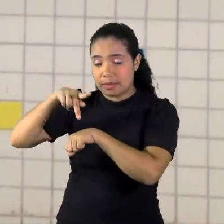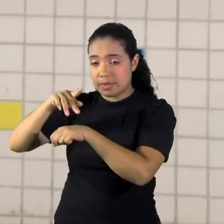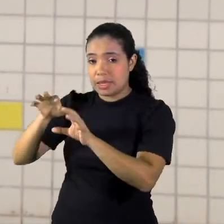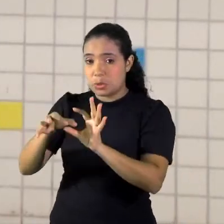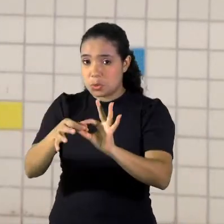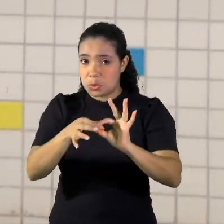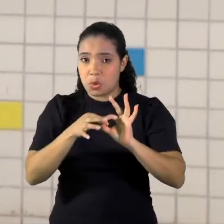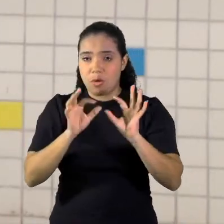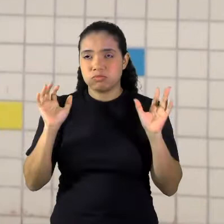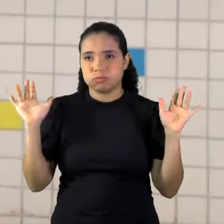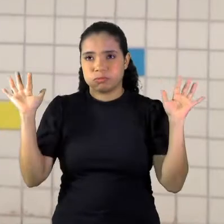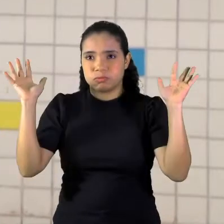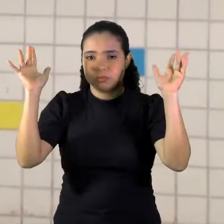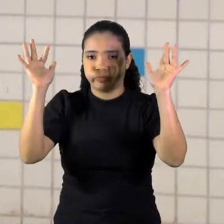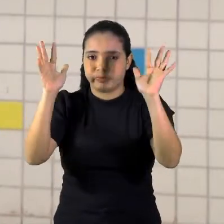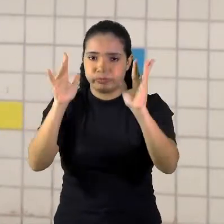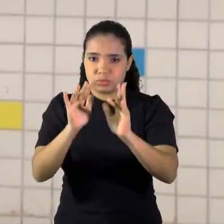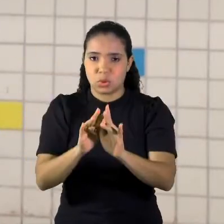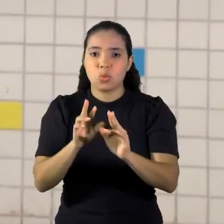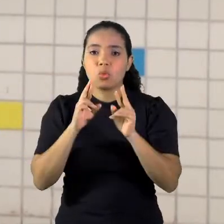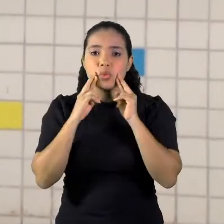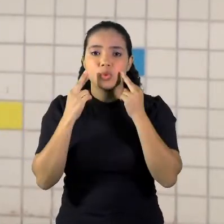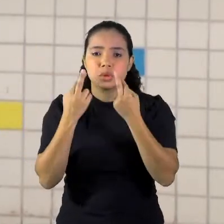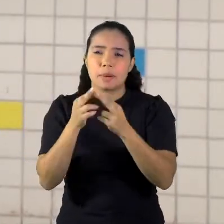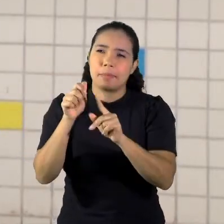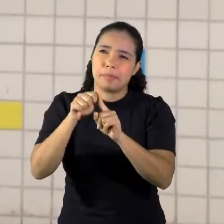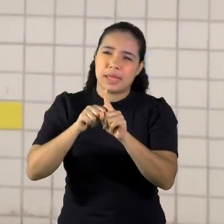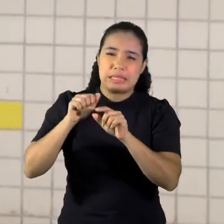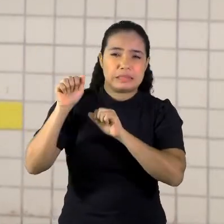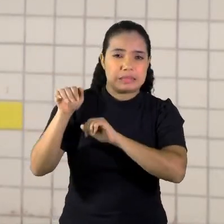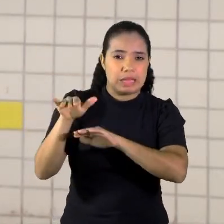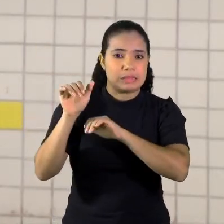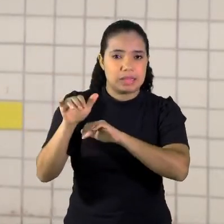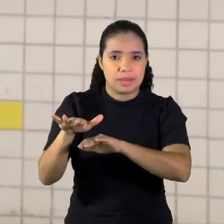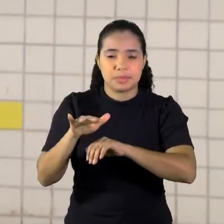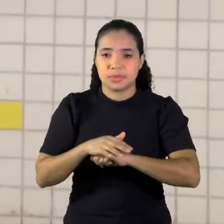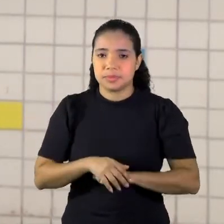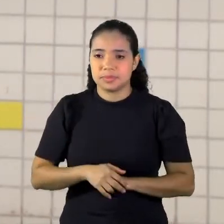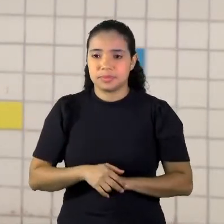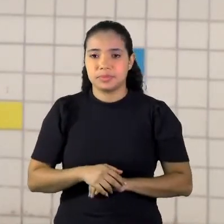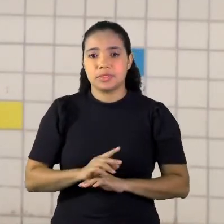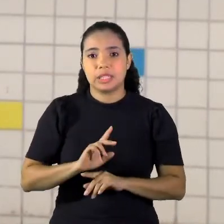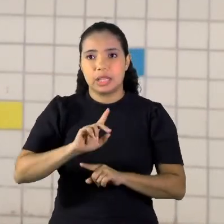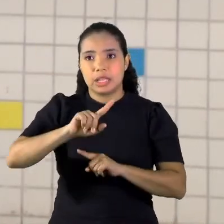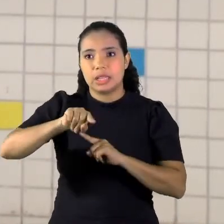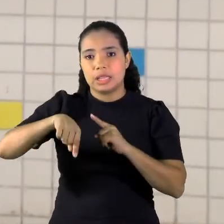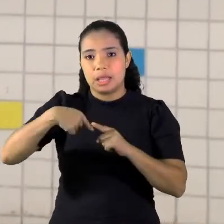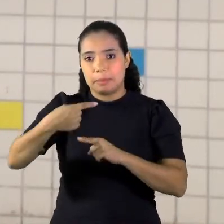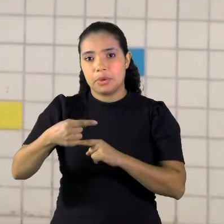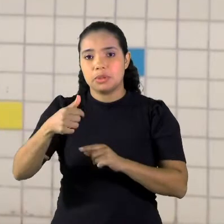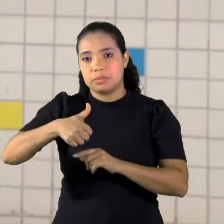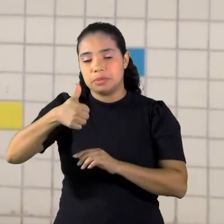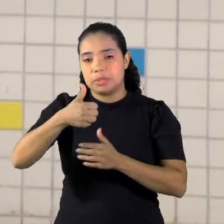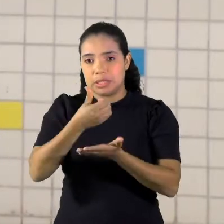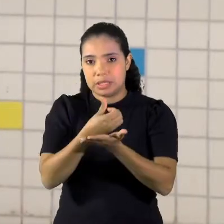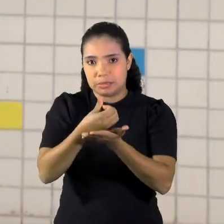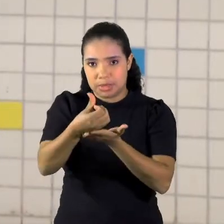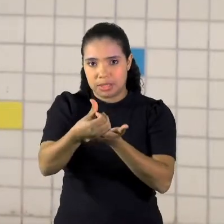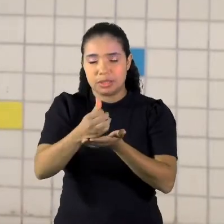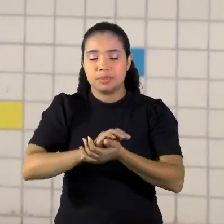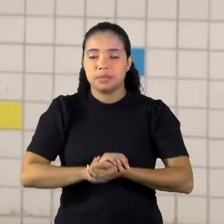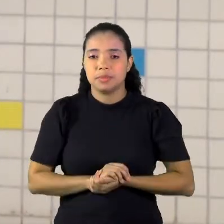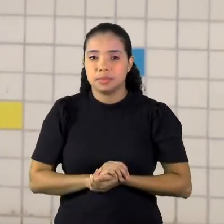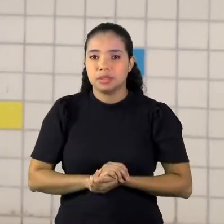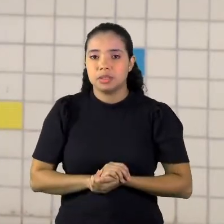se reúnem. Normalmente isso acontece durante o mês de setembro, já depois do primeiro semestre.